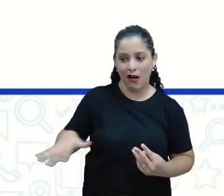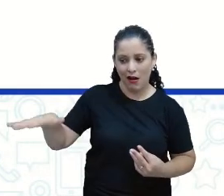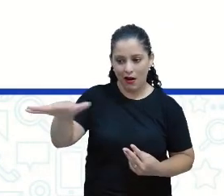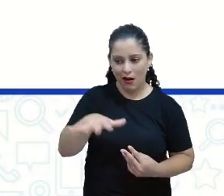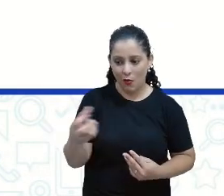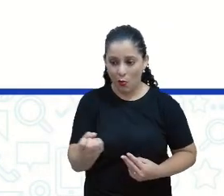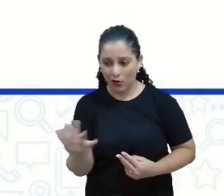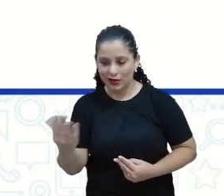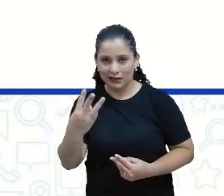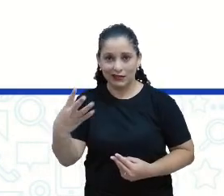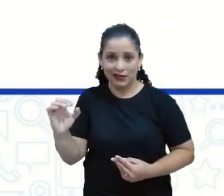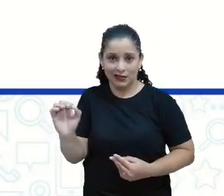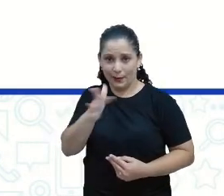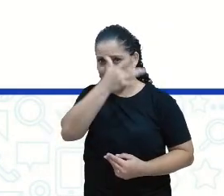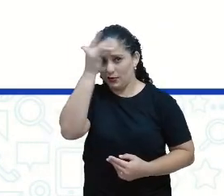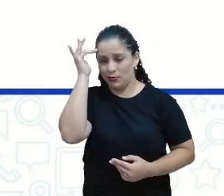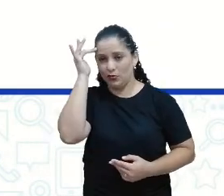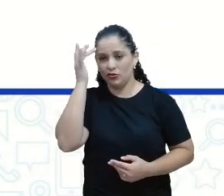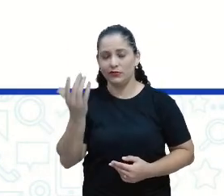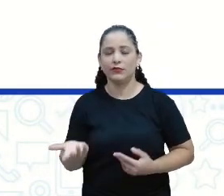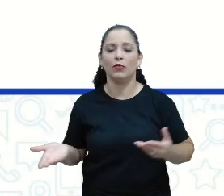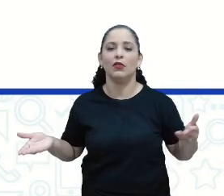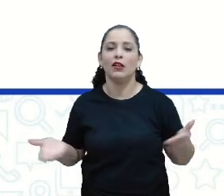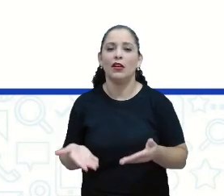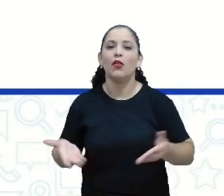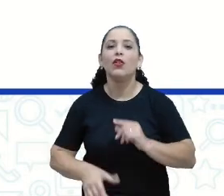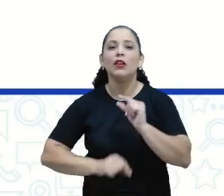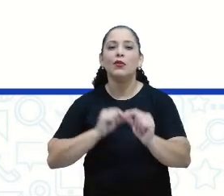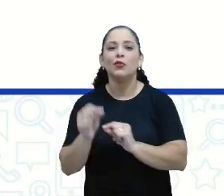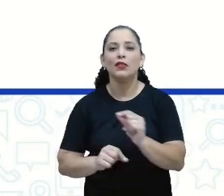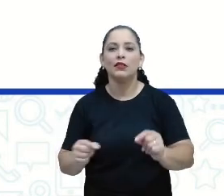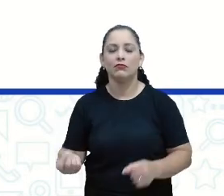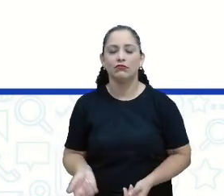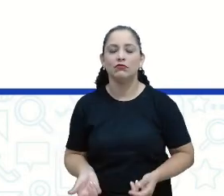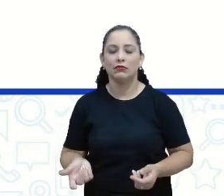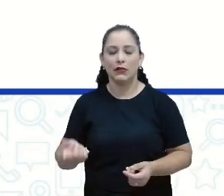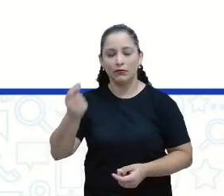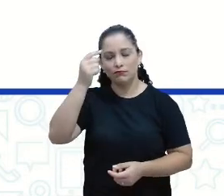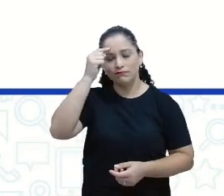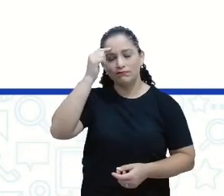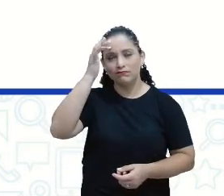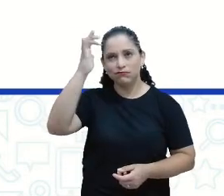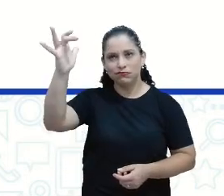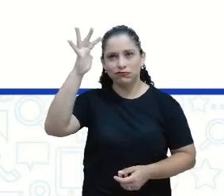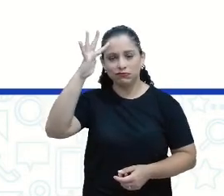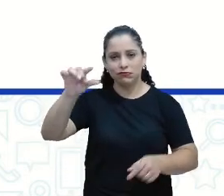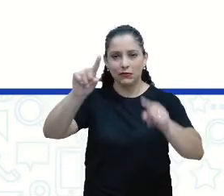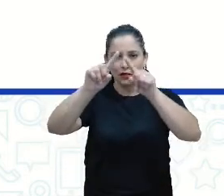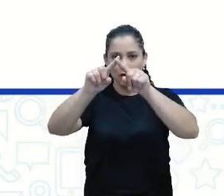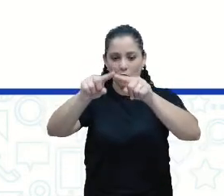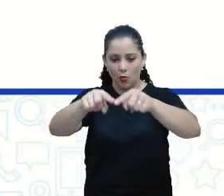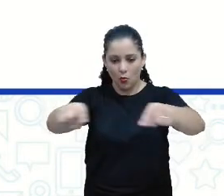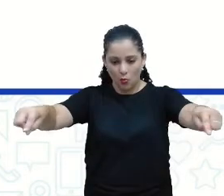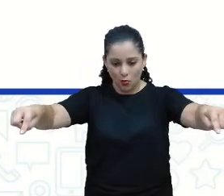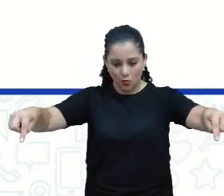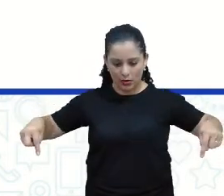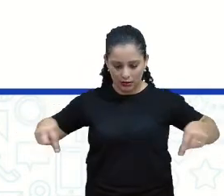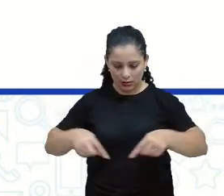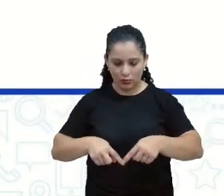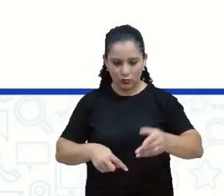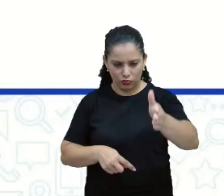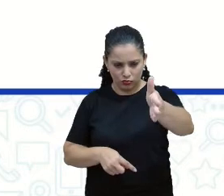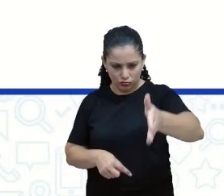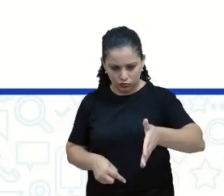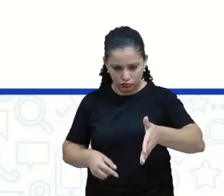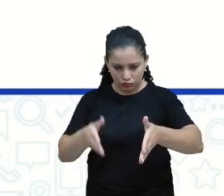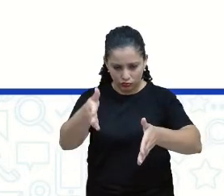lúdica, né, eu pego um retângulo ou pego qualquer outro objeto, divido ele em 3 partes iguais,